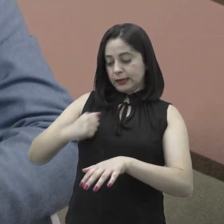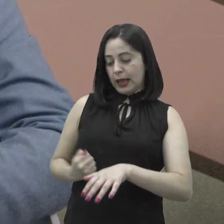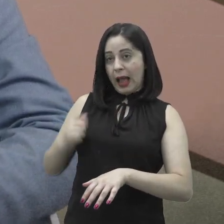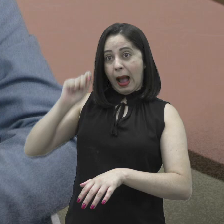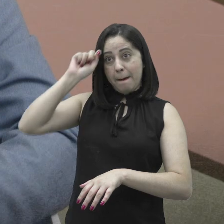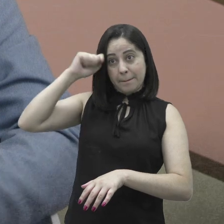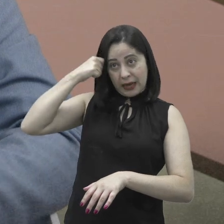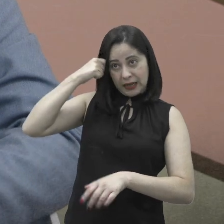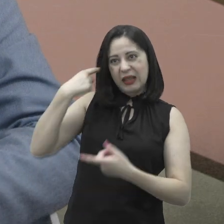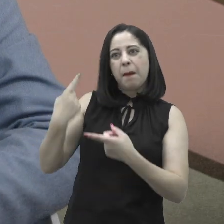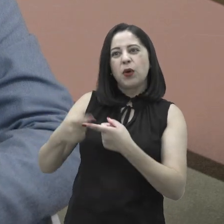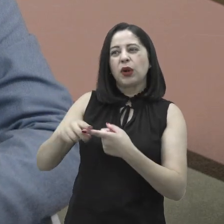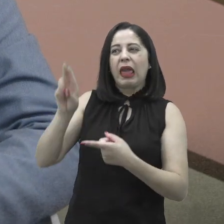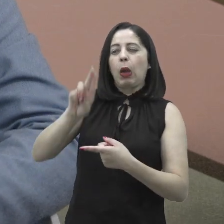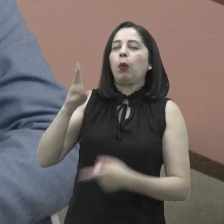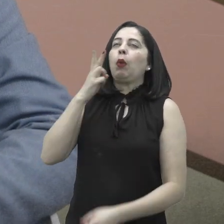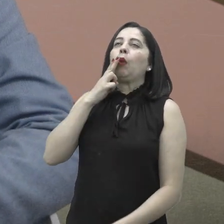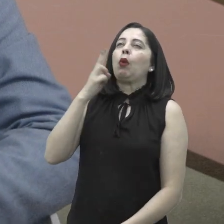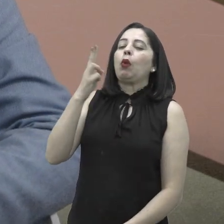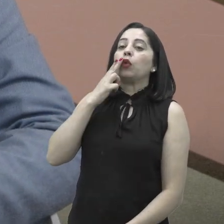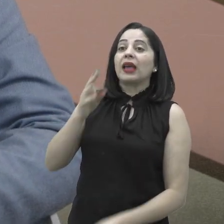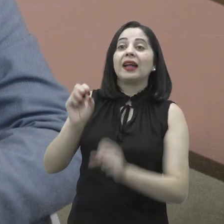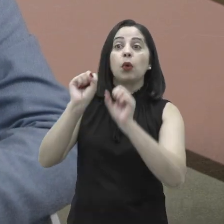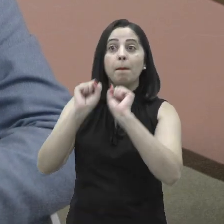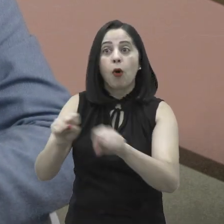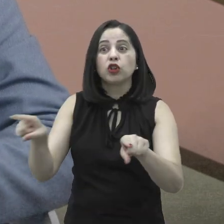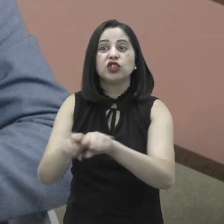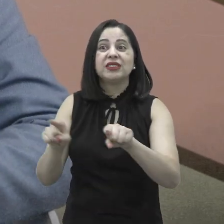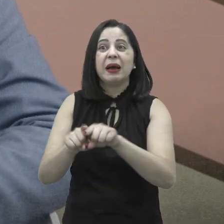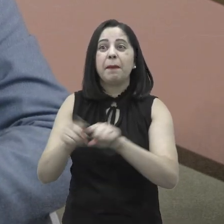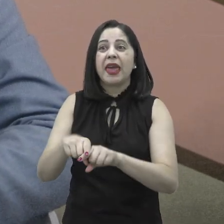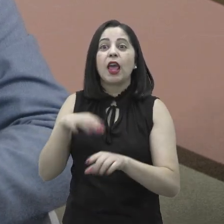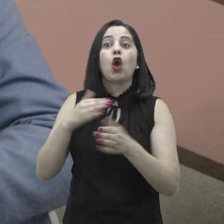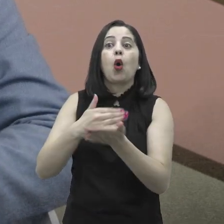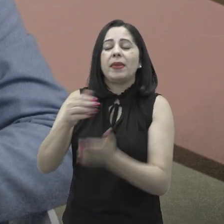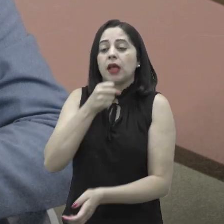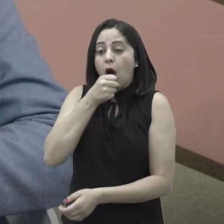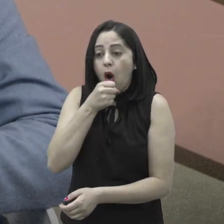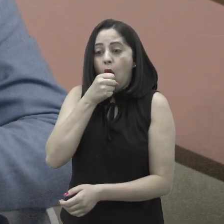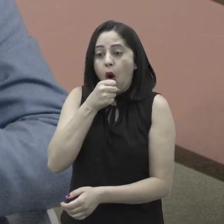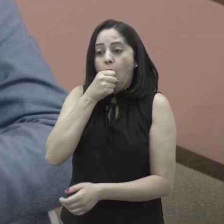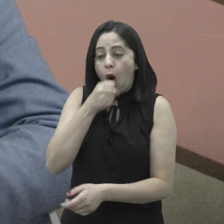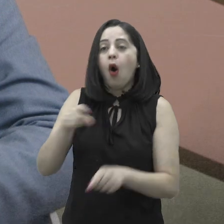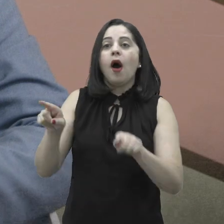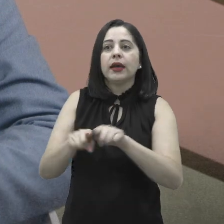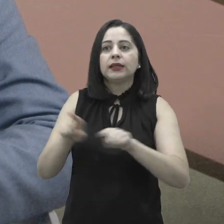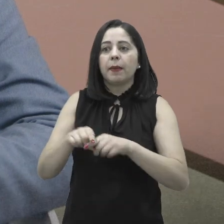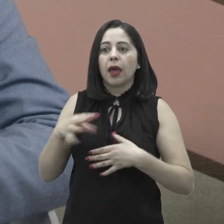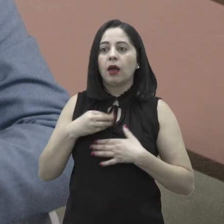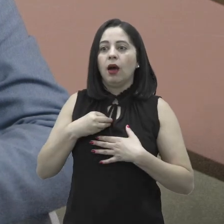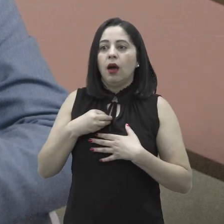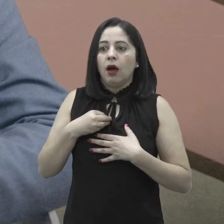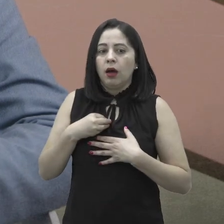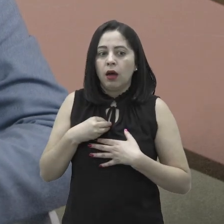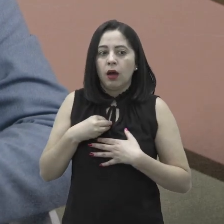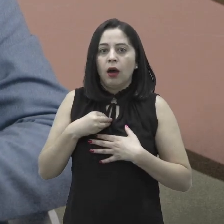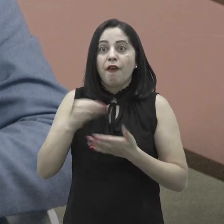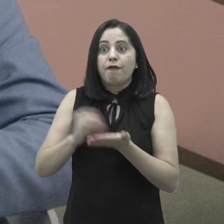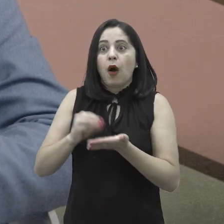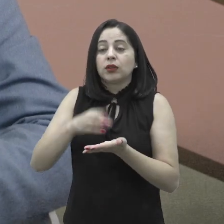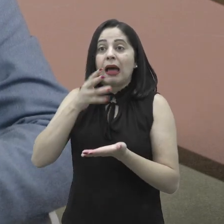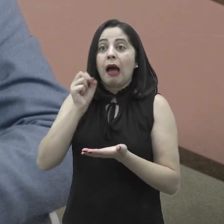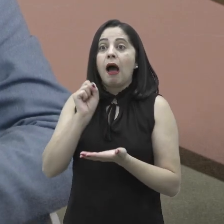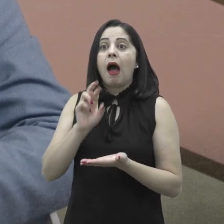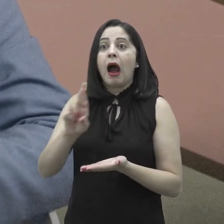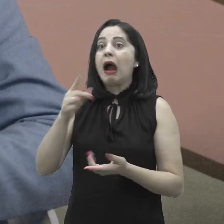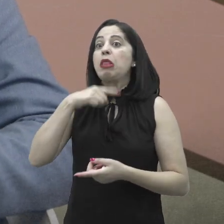da expectoração e piora da dispneia, levando os pacientes então a procurarem pronto-socorro, necessitando de antibióticos e um tratamento hospitalar que